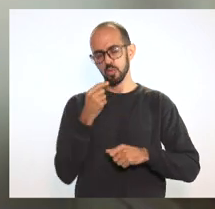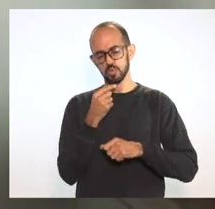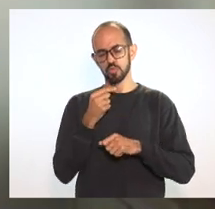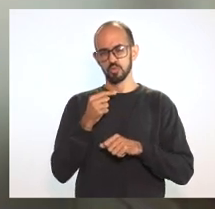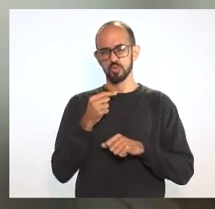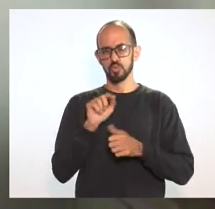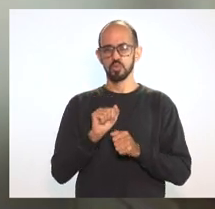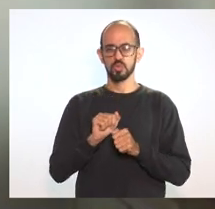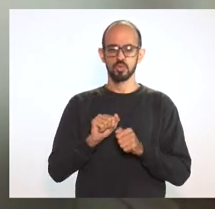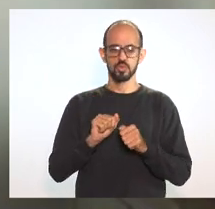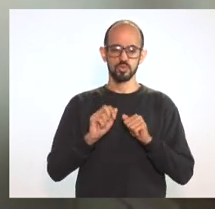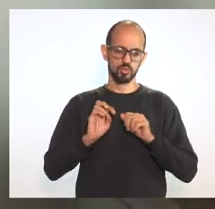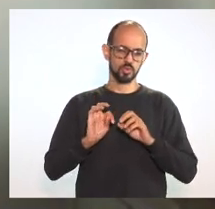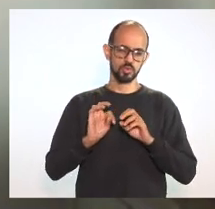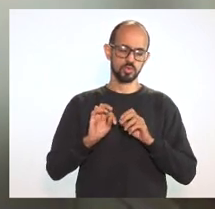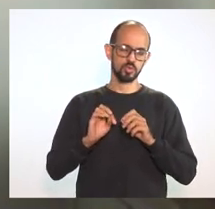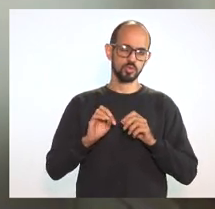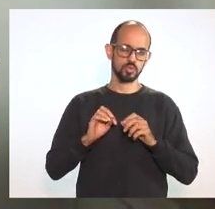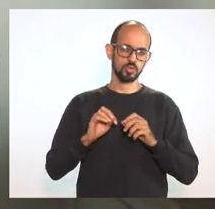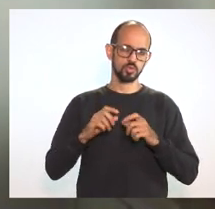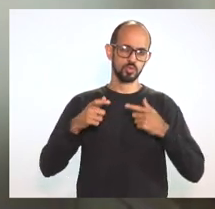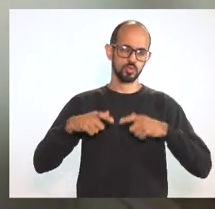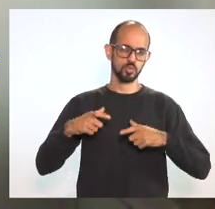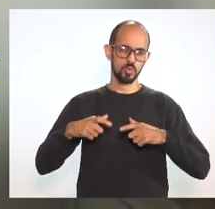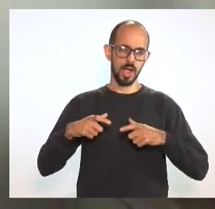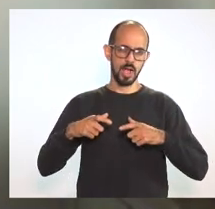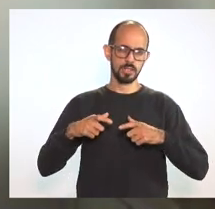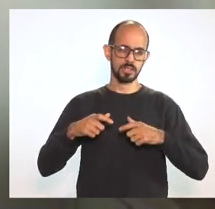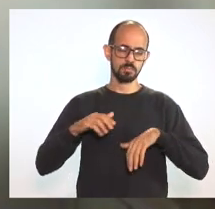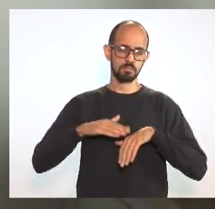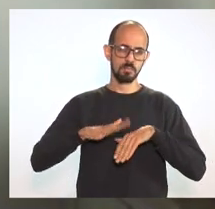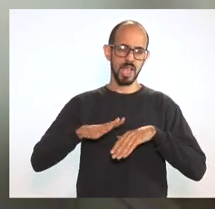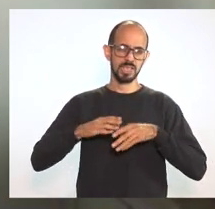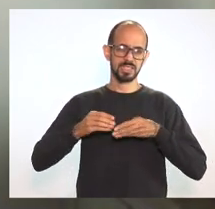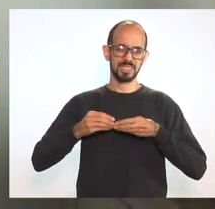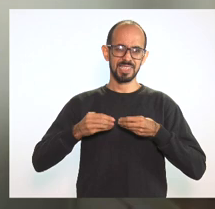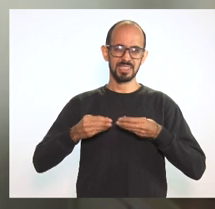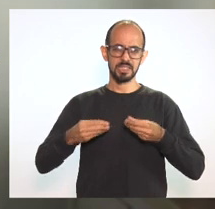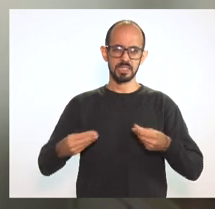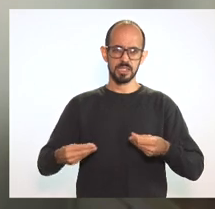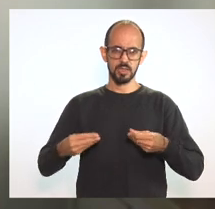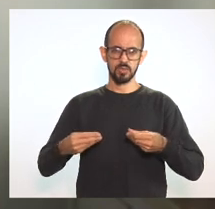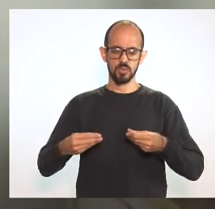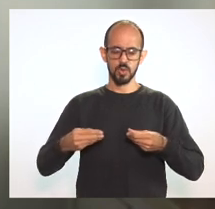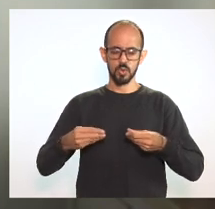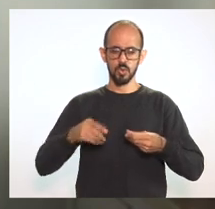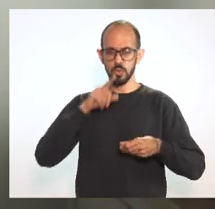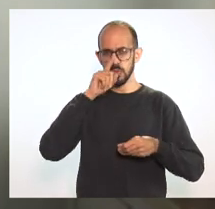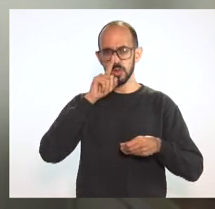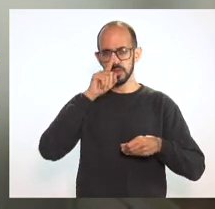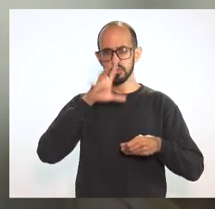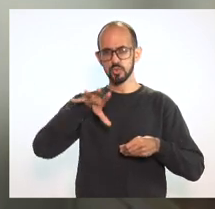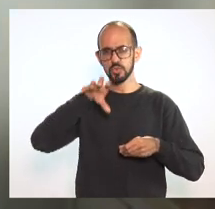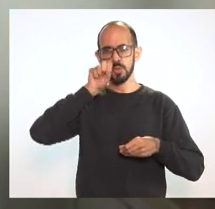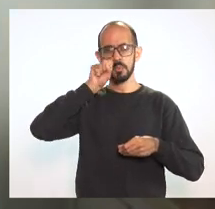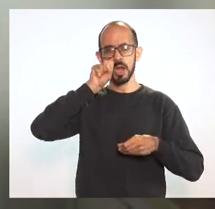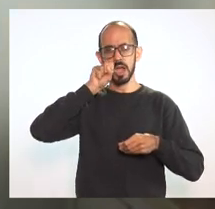das partes mais sensíveis de contaminação pelo Covid-19.